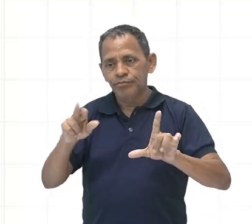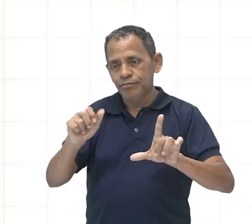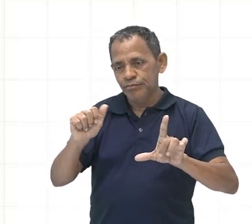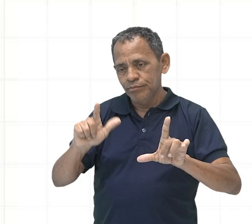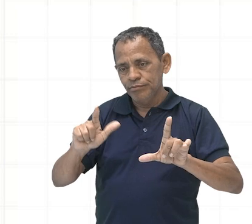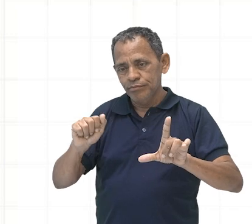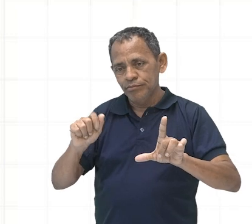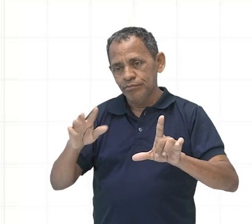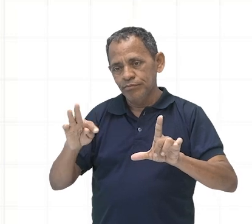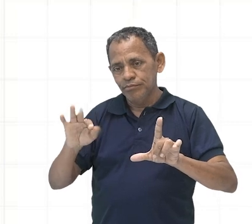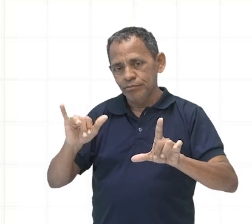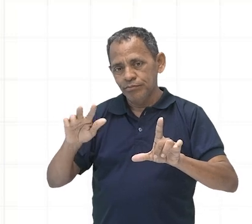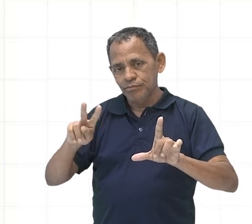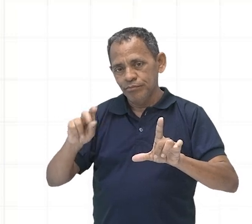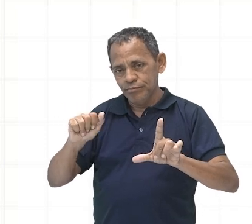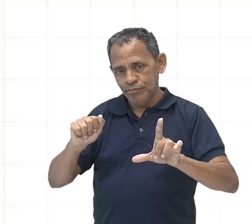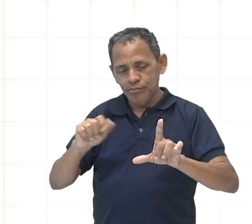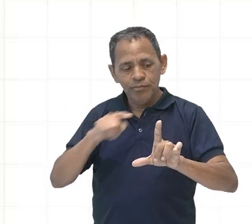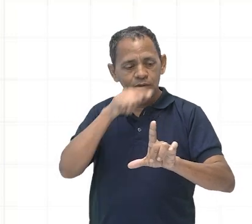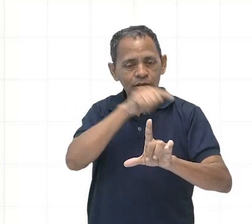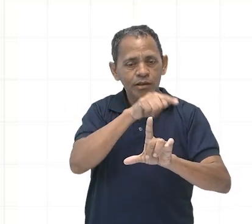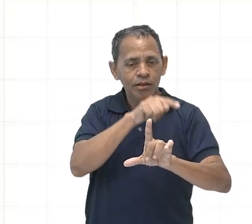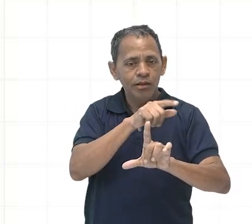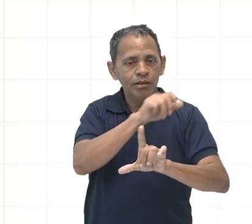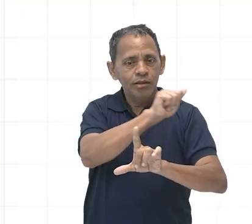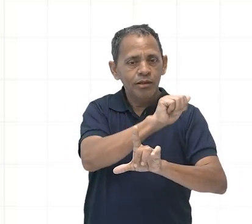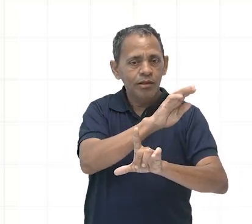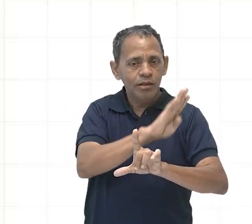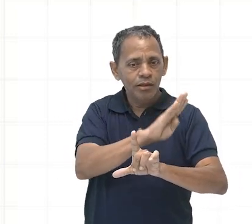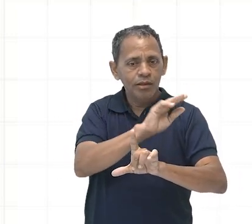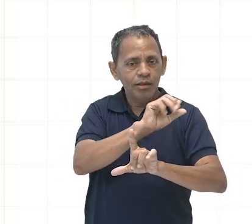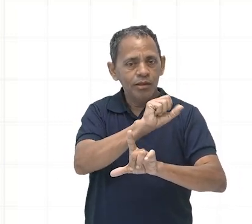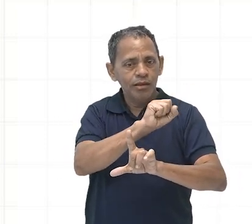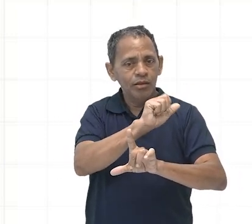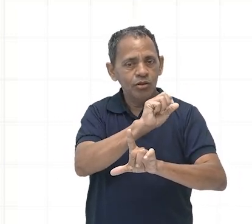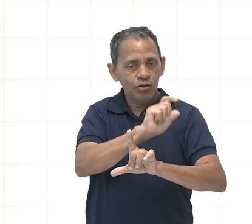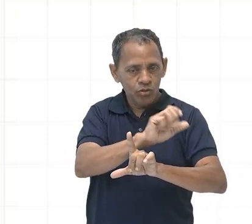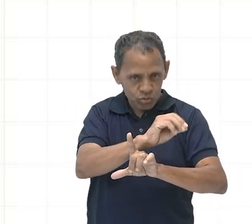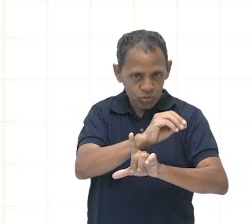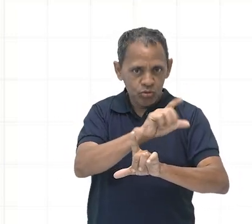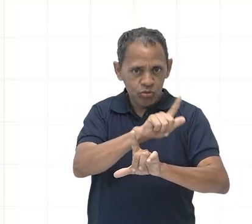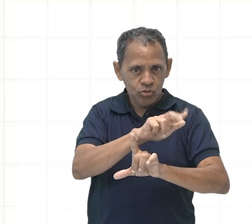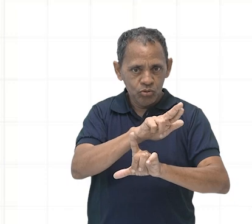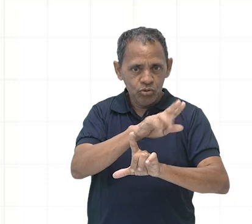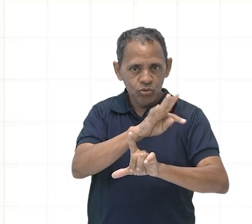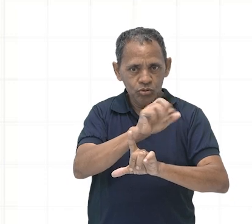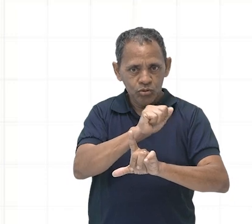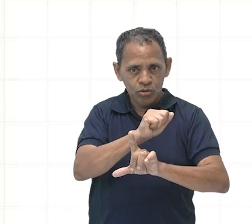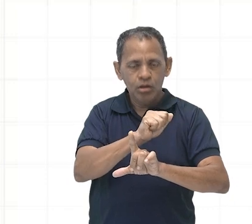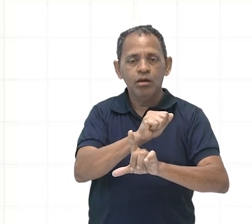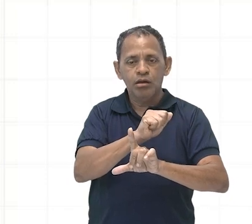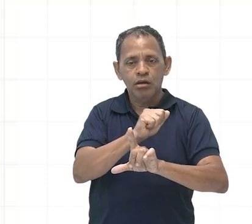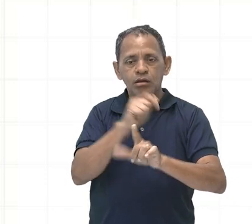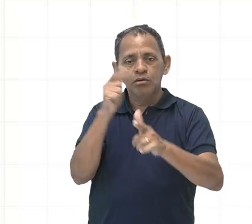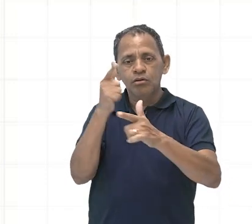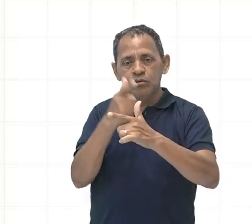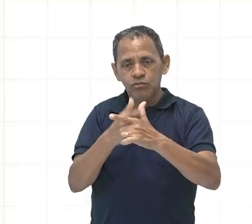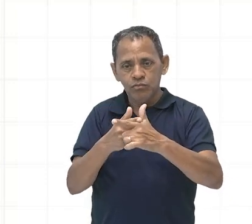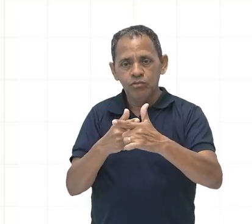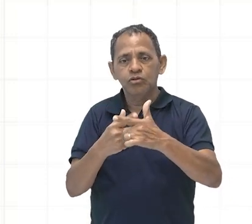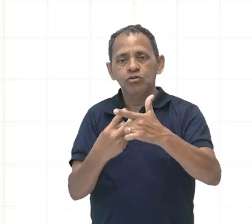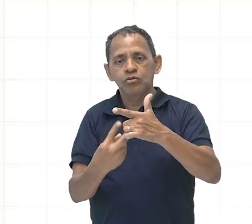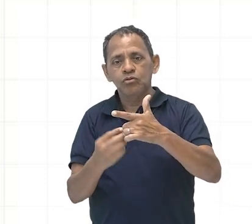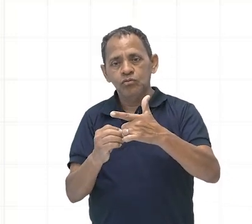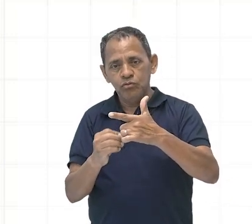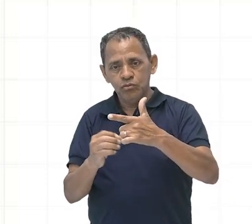absoluta, divido pelo total, que nesse caso é 20, e multiplico por 100. E aí